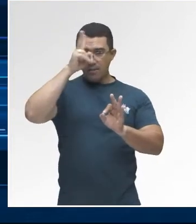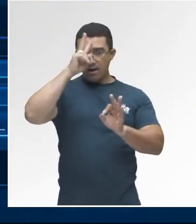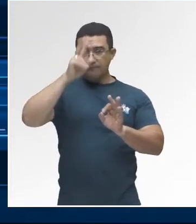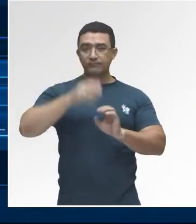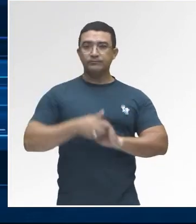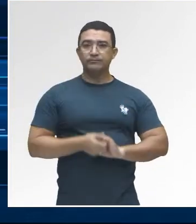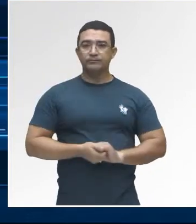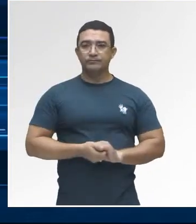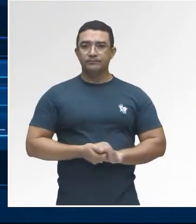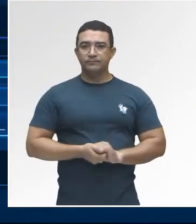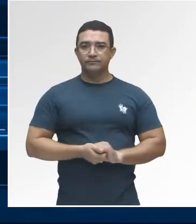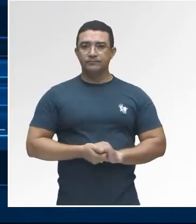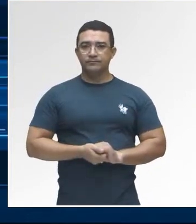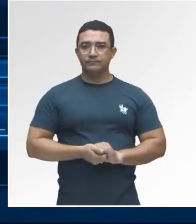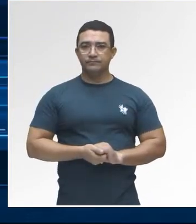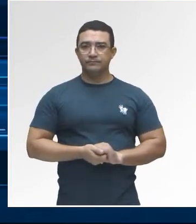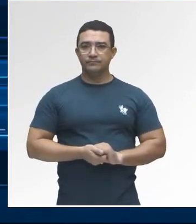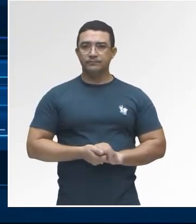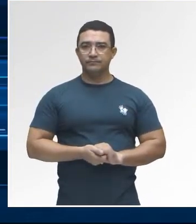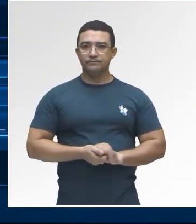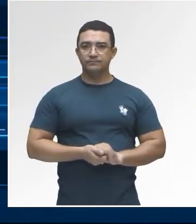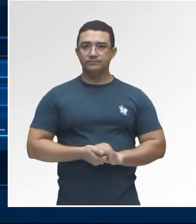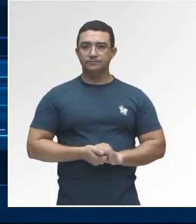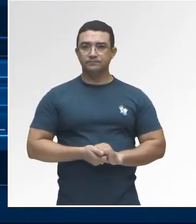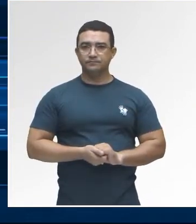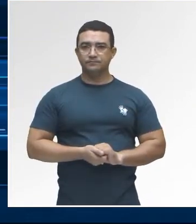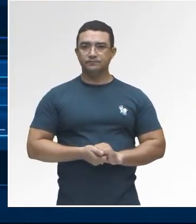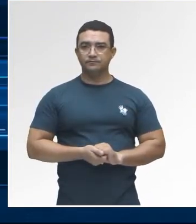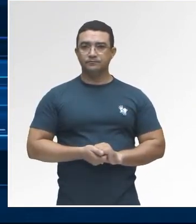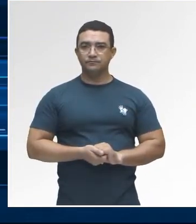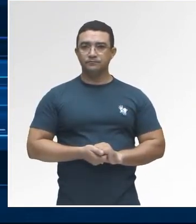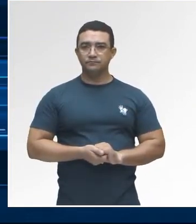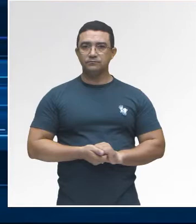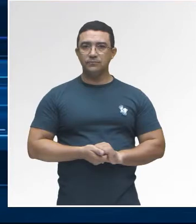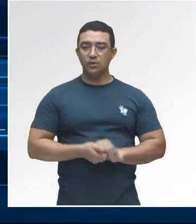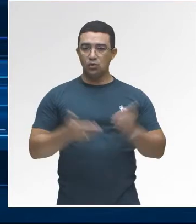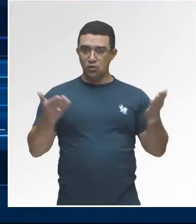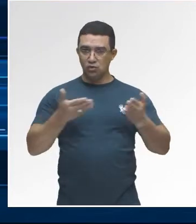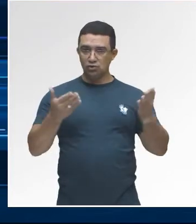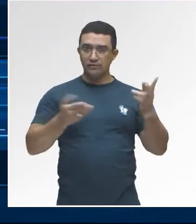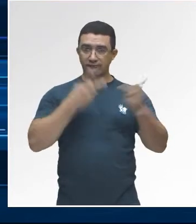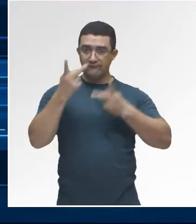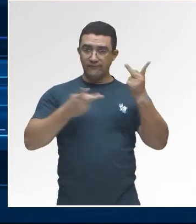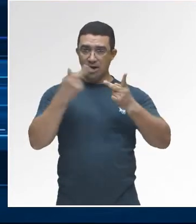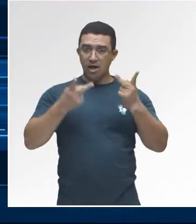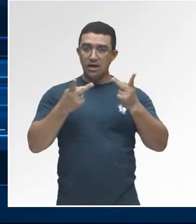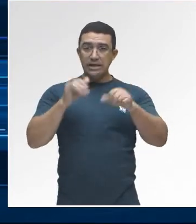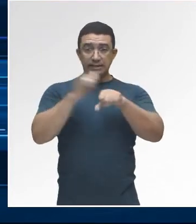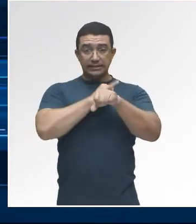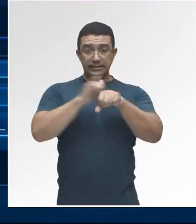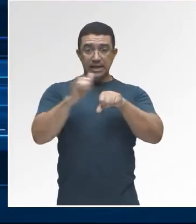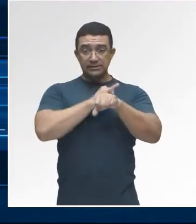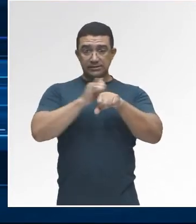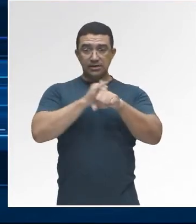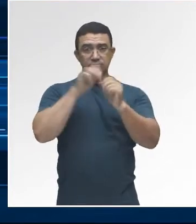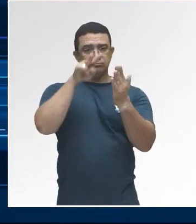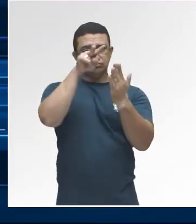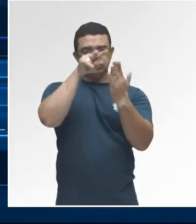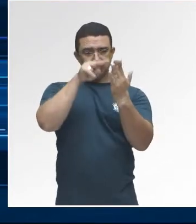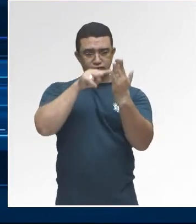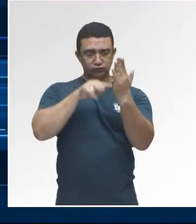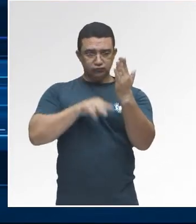que nós vamos falar nesse texto hoje, nesse assunto da aula de hoje, vamos falar de reading techniques, técnicas